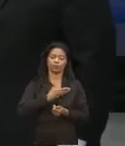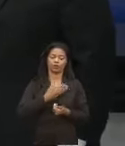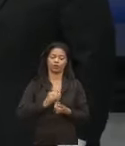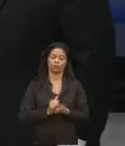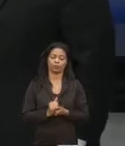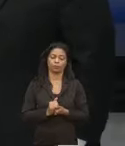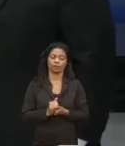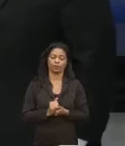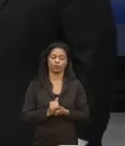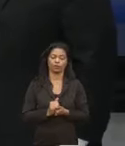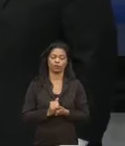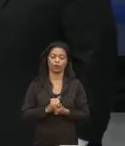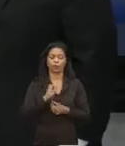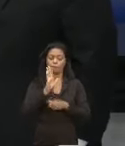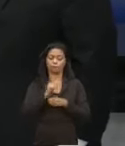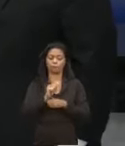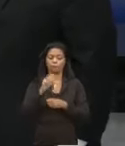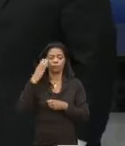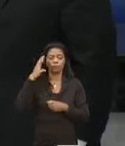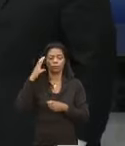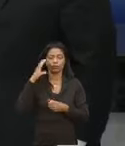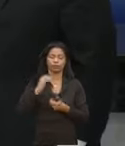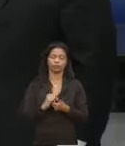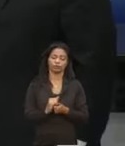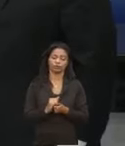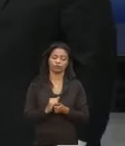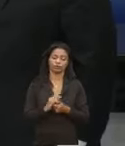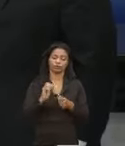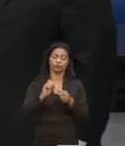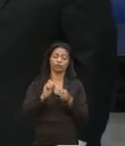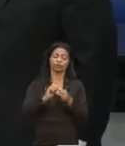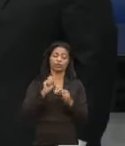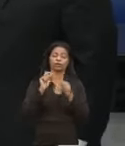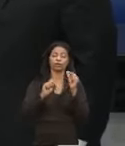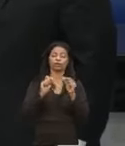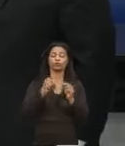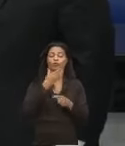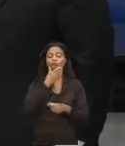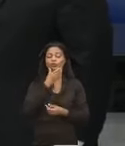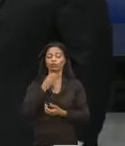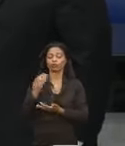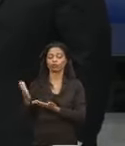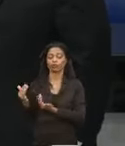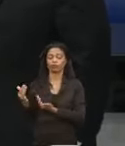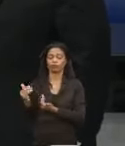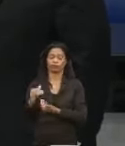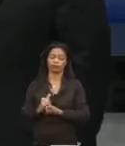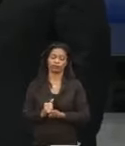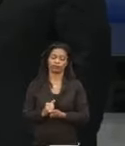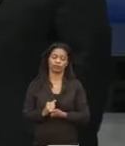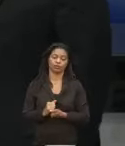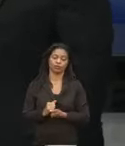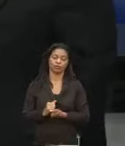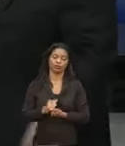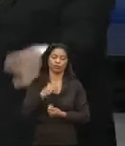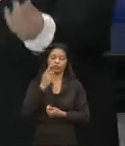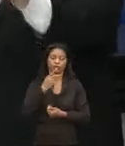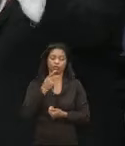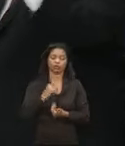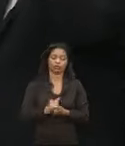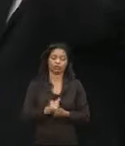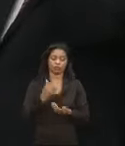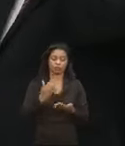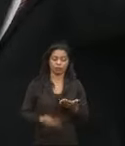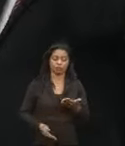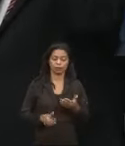noite, e perguntou, fazemos o que com esse menino, com esse jovem? Ele falou que tinha perdido